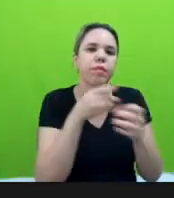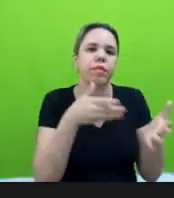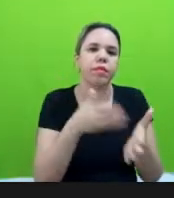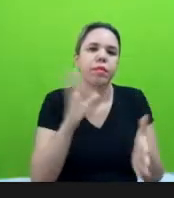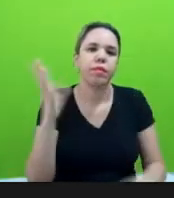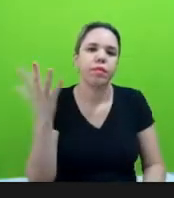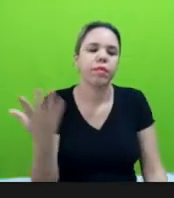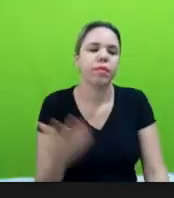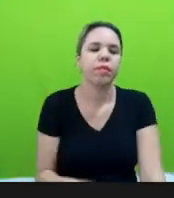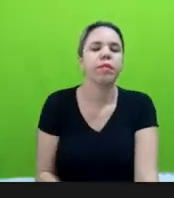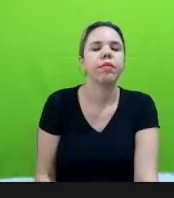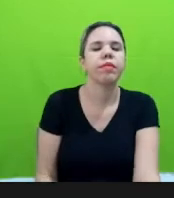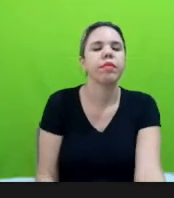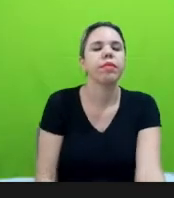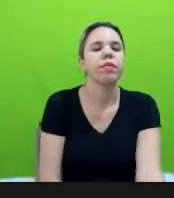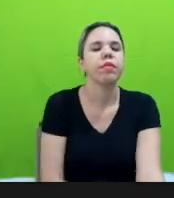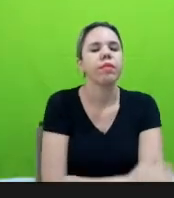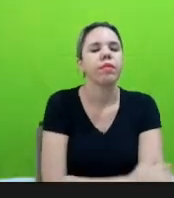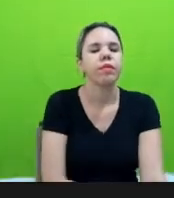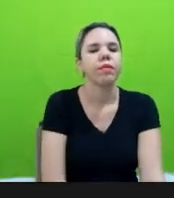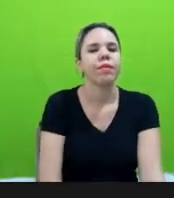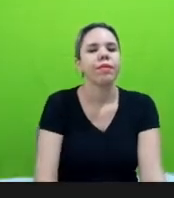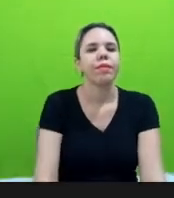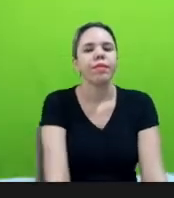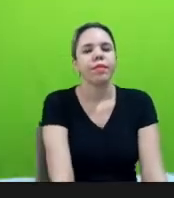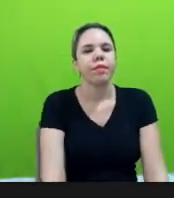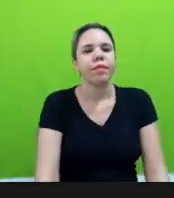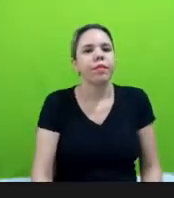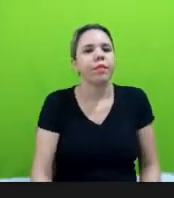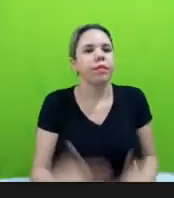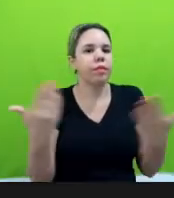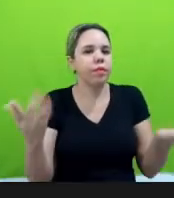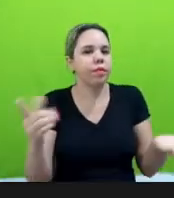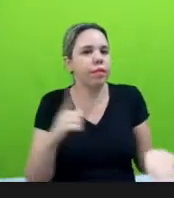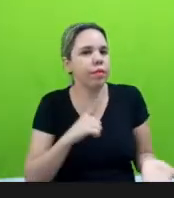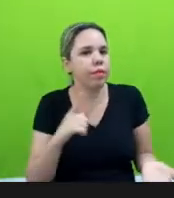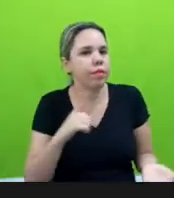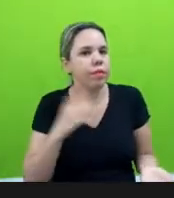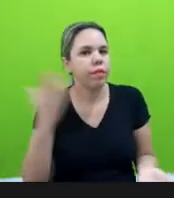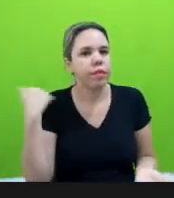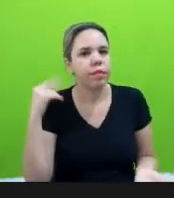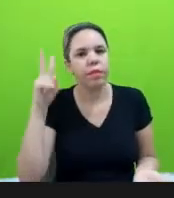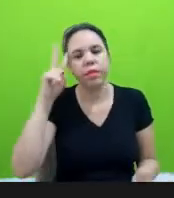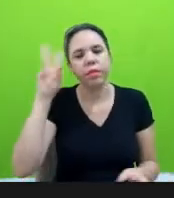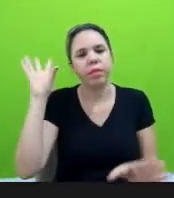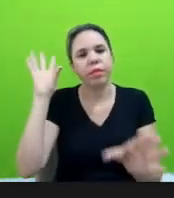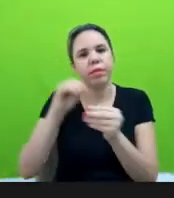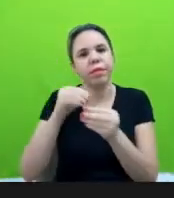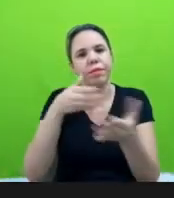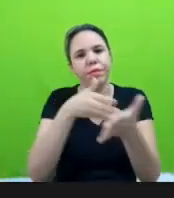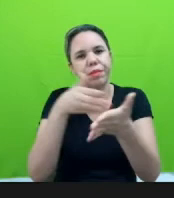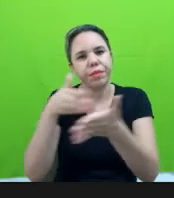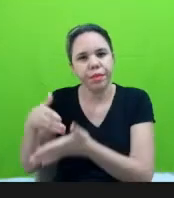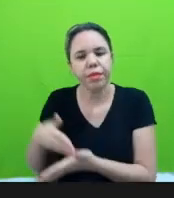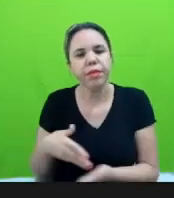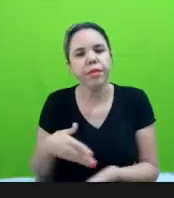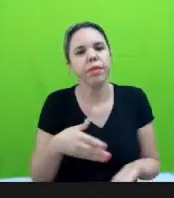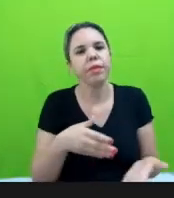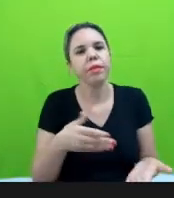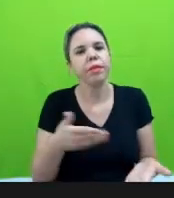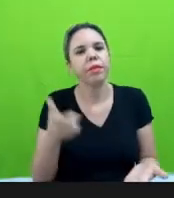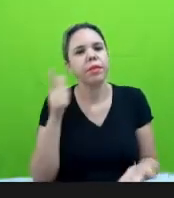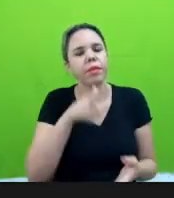da LGPD? Então, a gente tem historicamente, né, uma dificuldade ainda de acessar